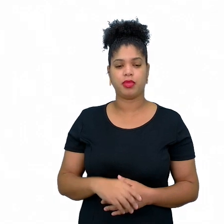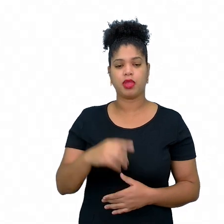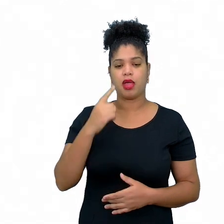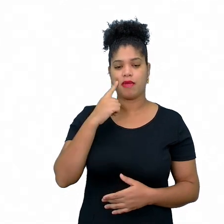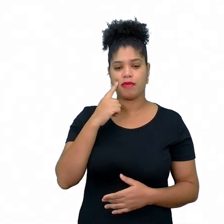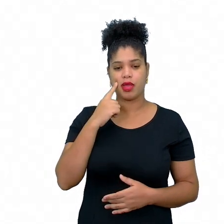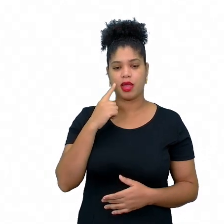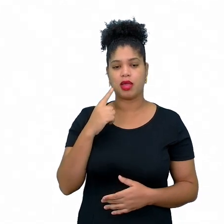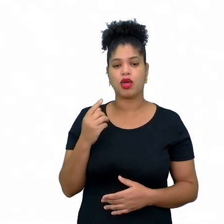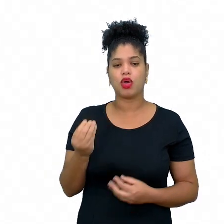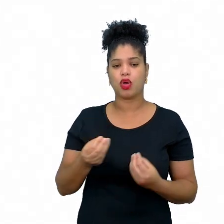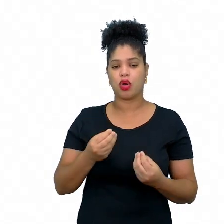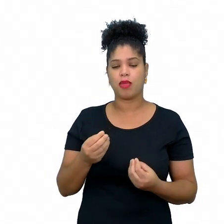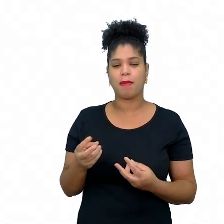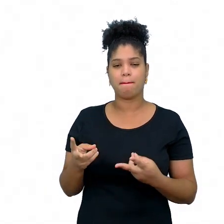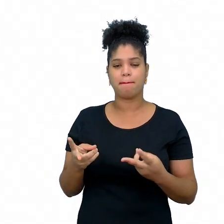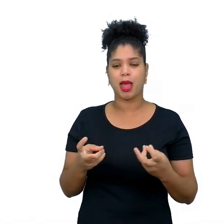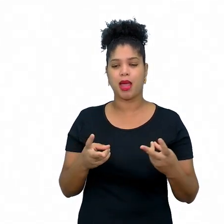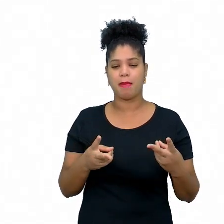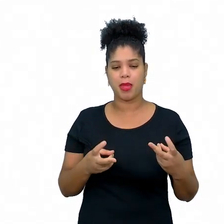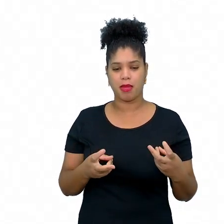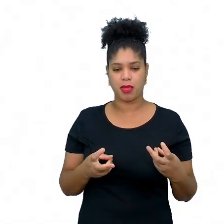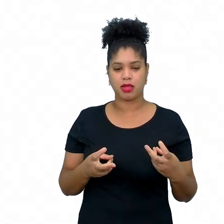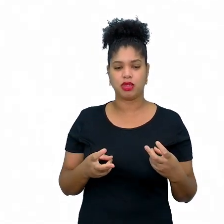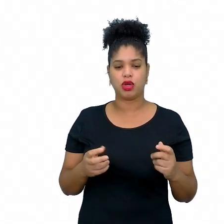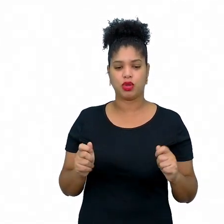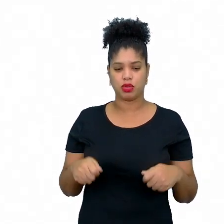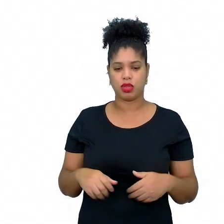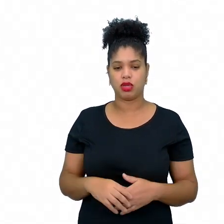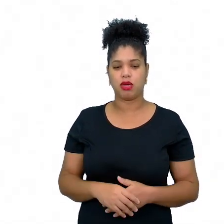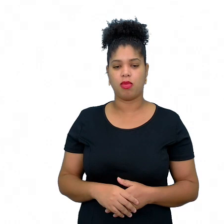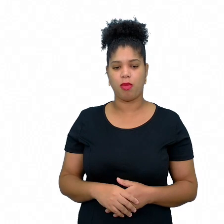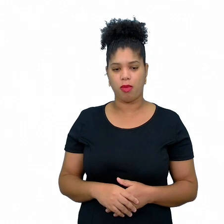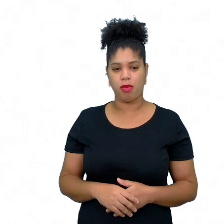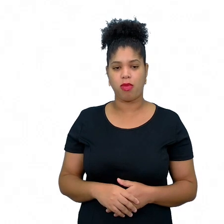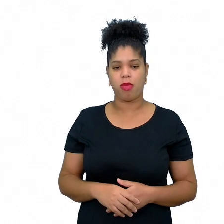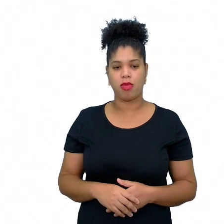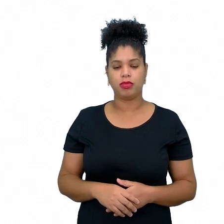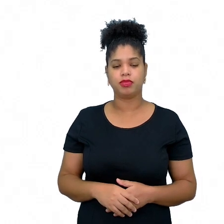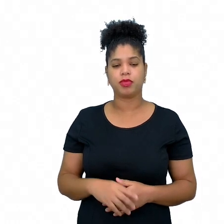de reconhecer, né? Nós estamos aqui nesse